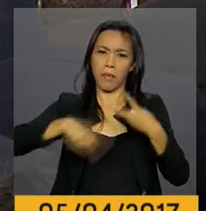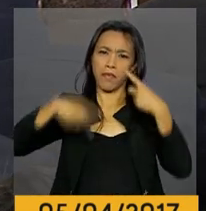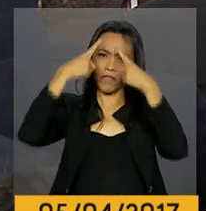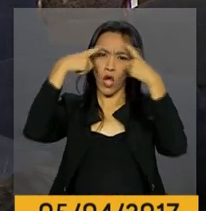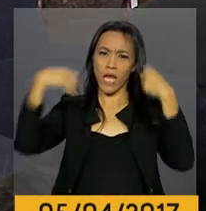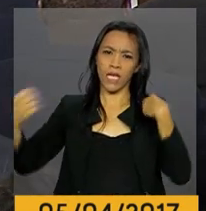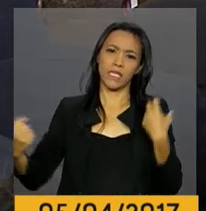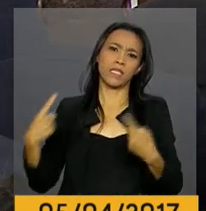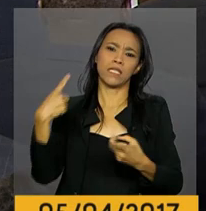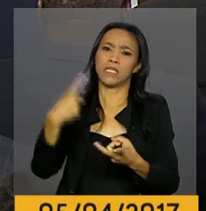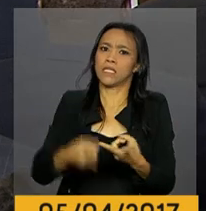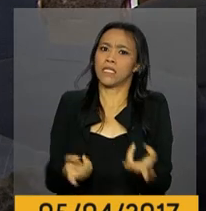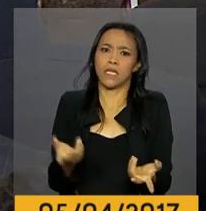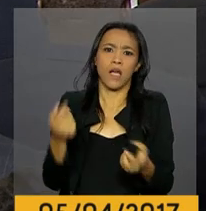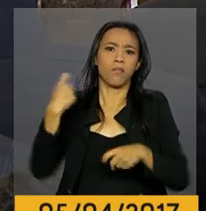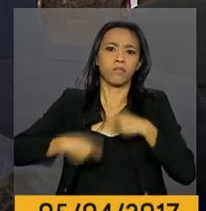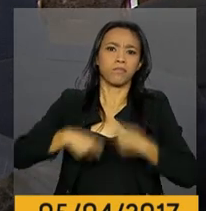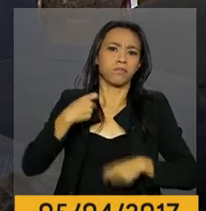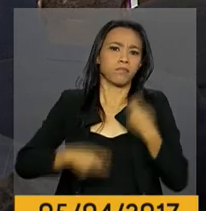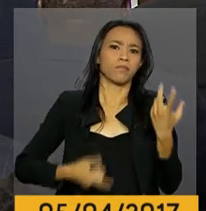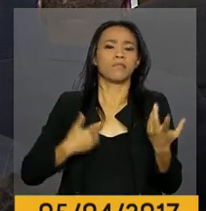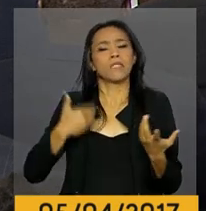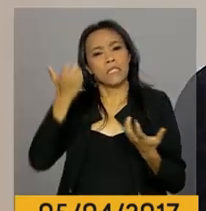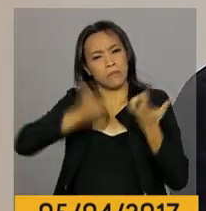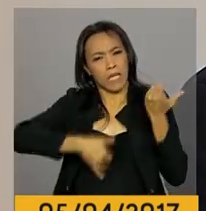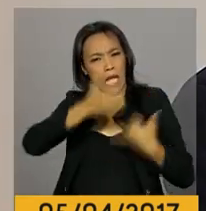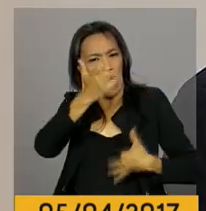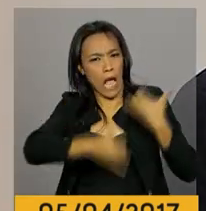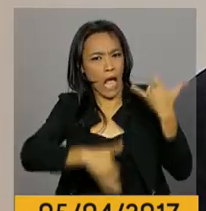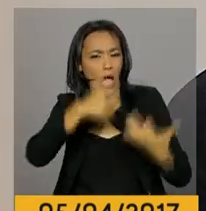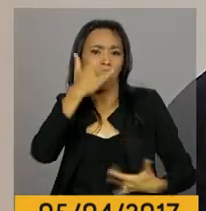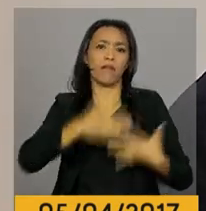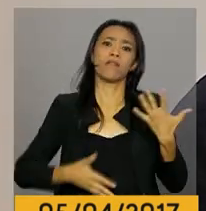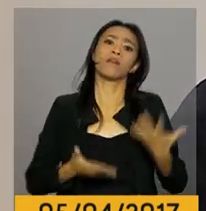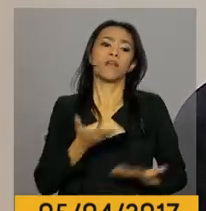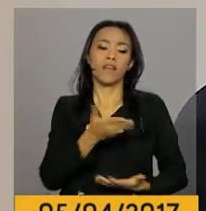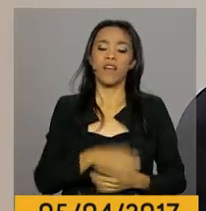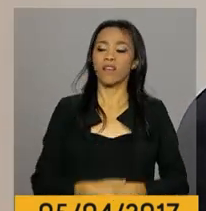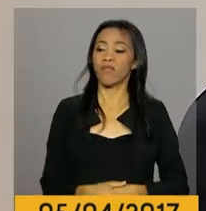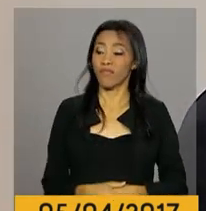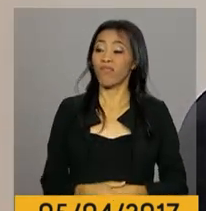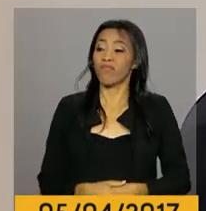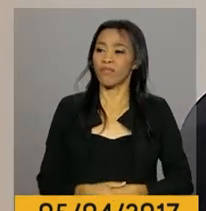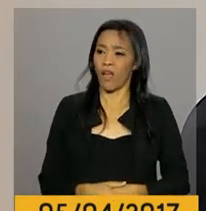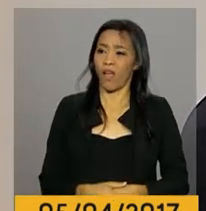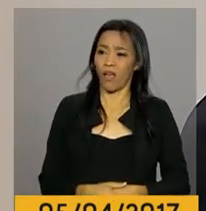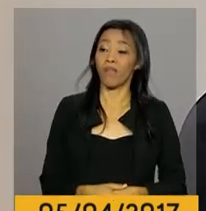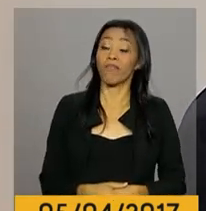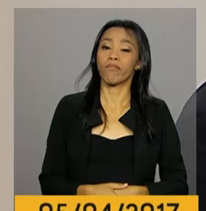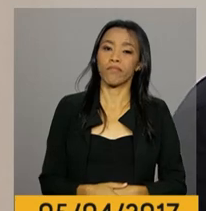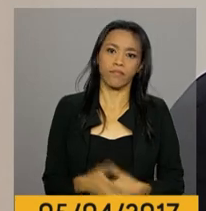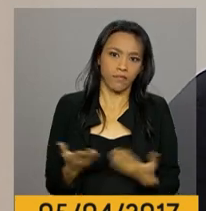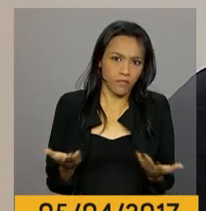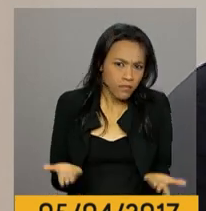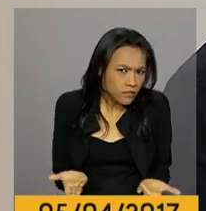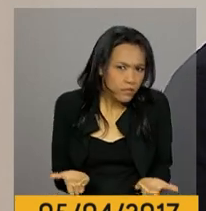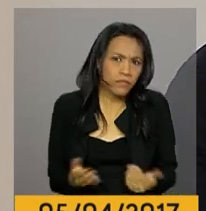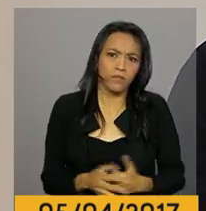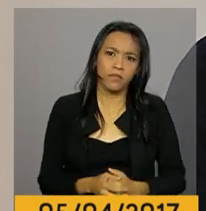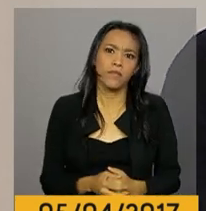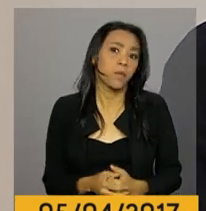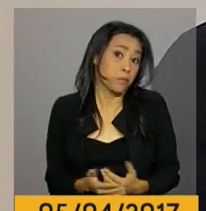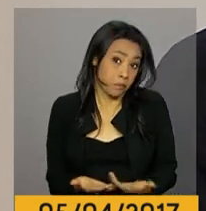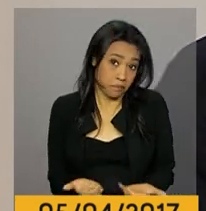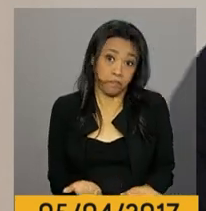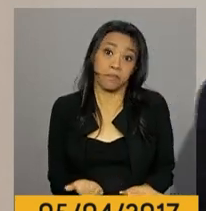ou sofreu uma violência sexual em qualquer lugar e era normalmente mal recebida porque era recebida por